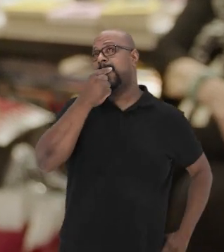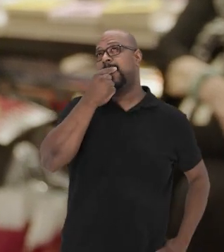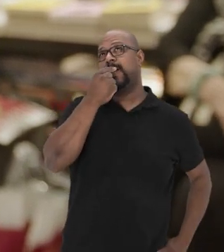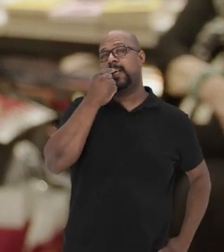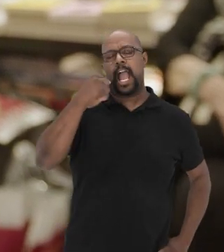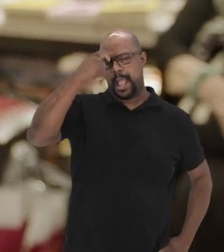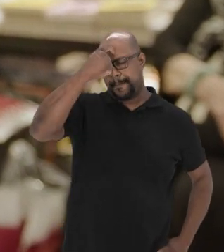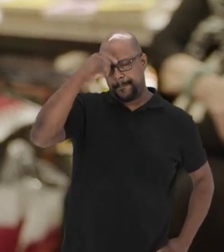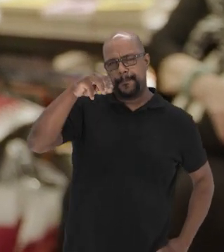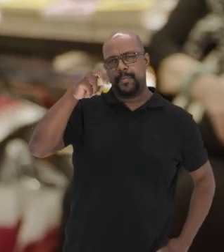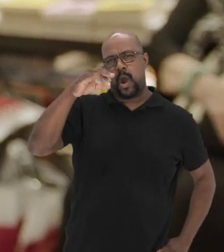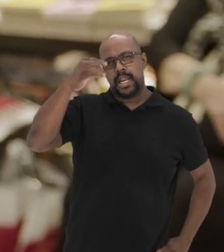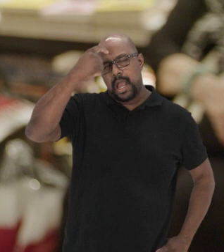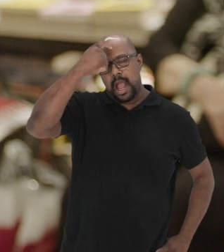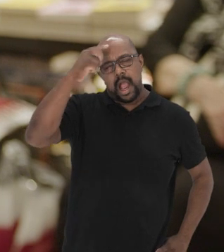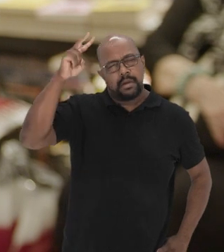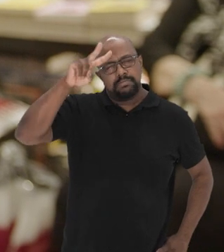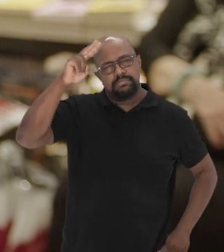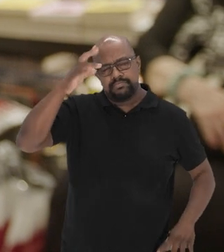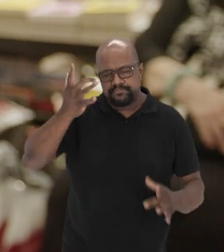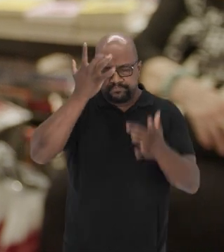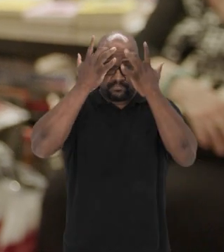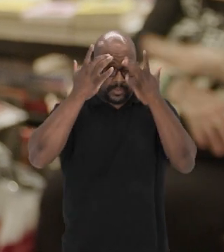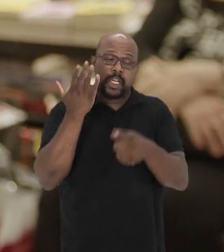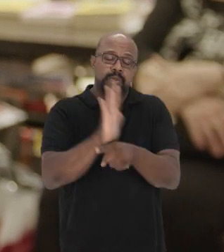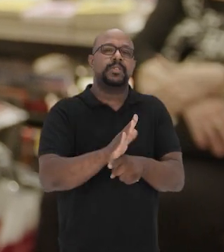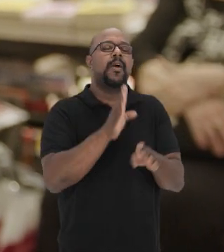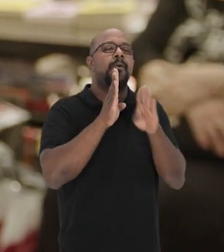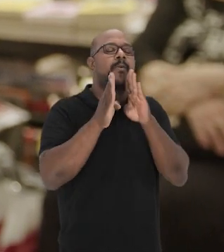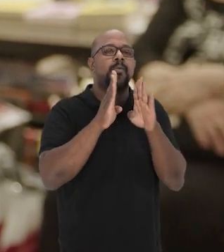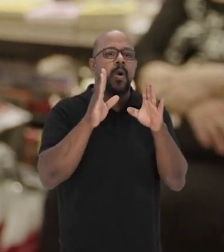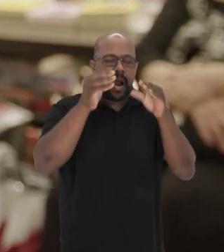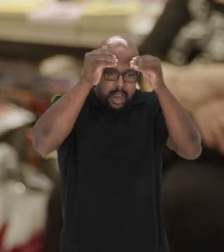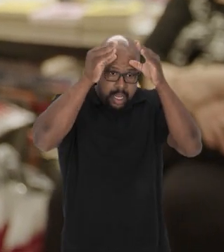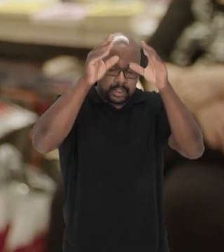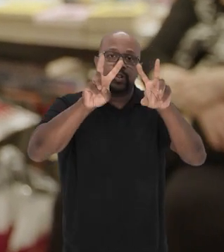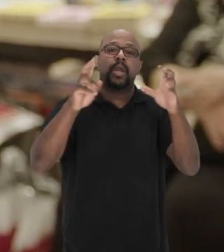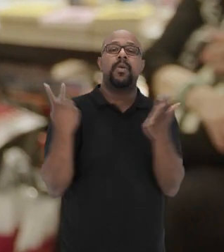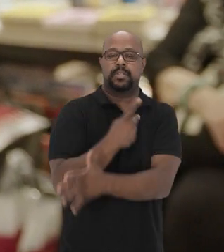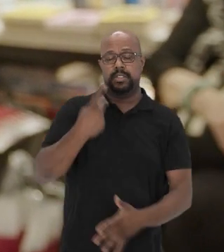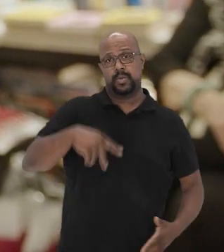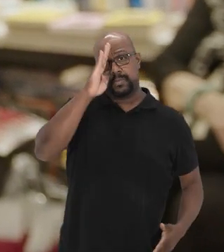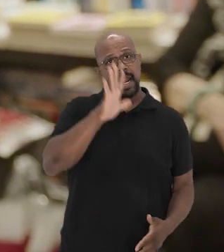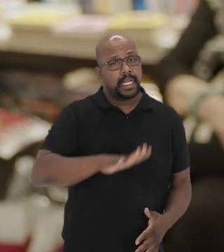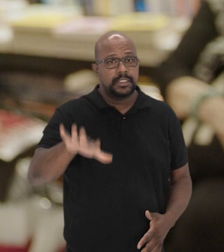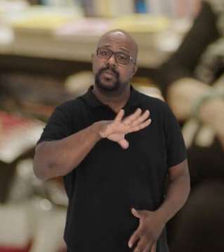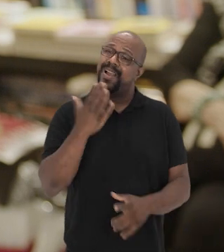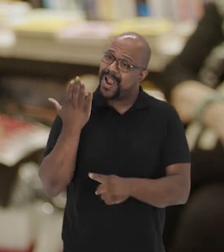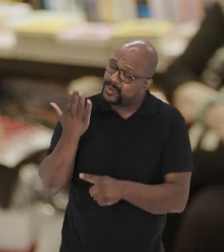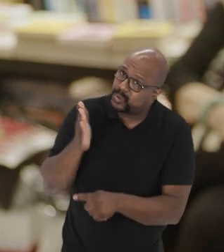ela ela ajuda nesse processo de conhecimento sobre o que aconteceu no país e ao mesmo